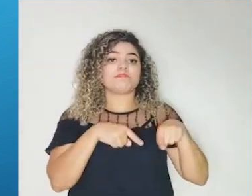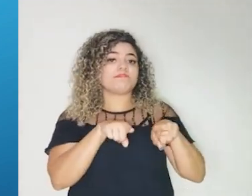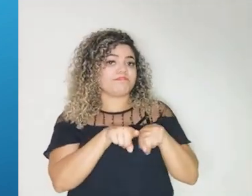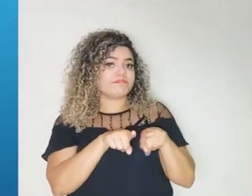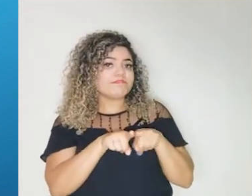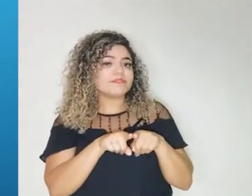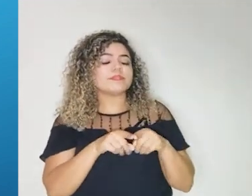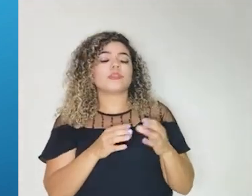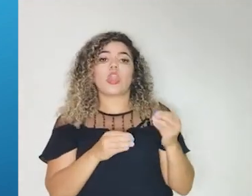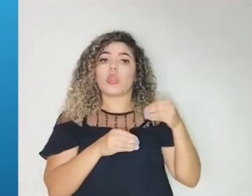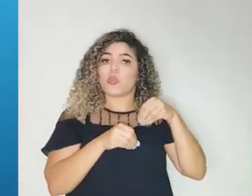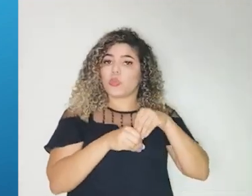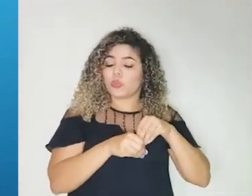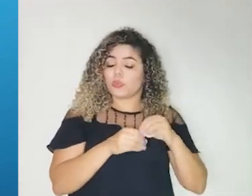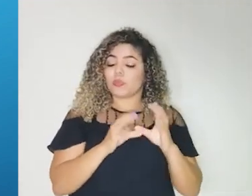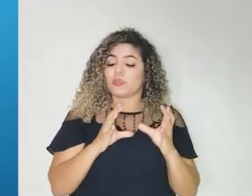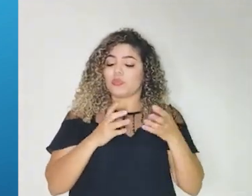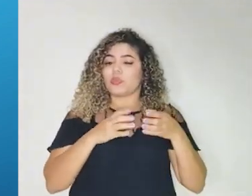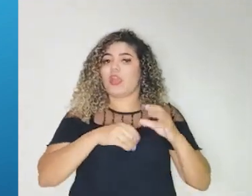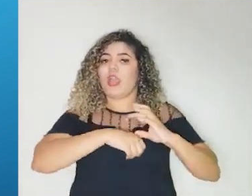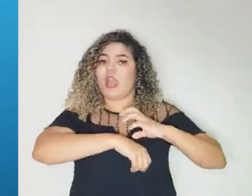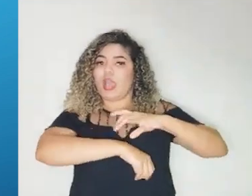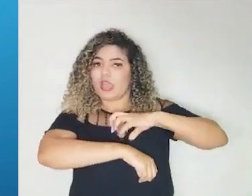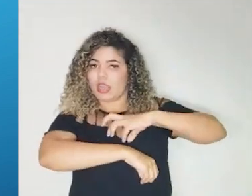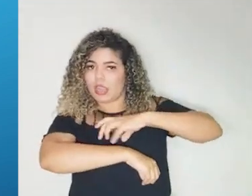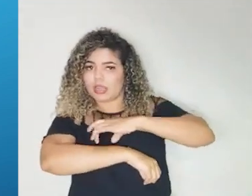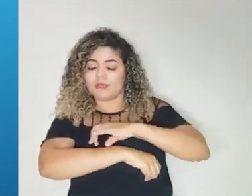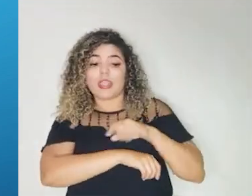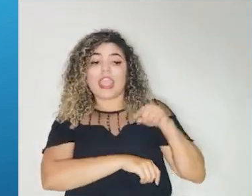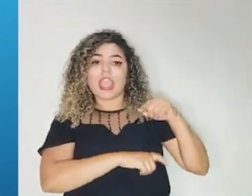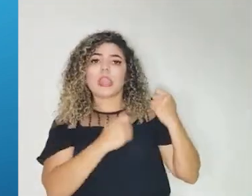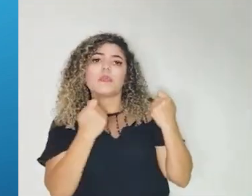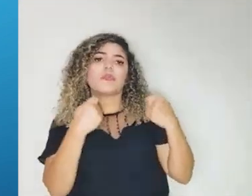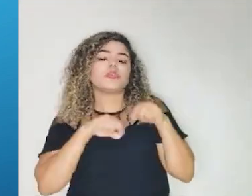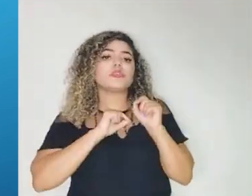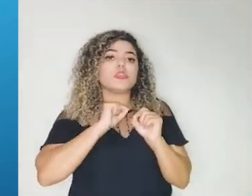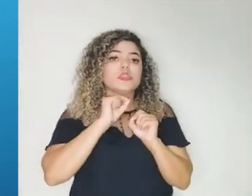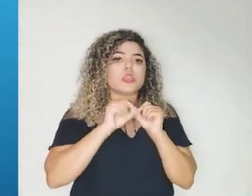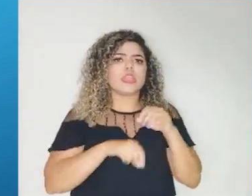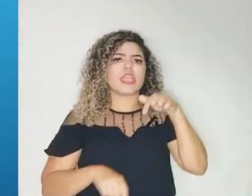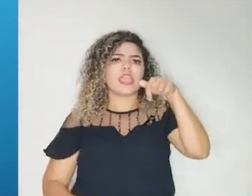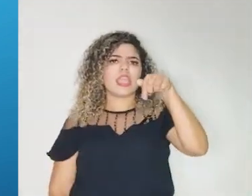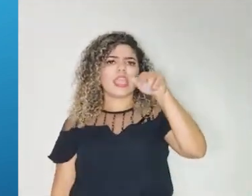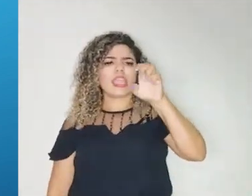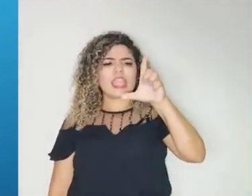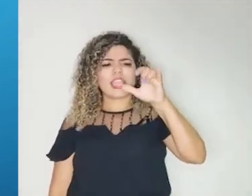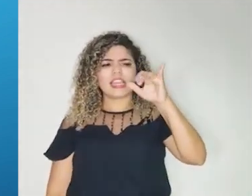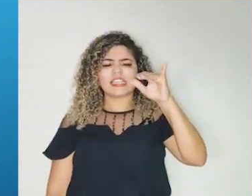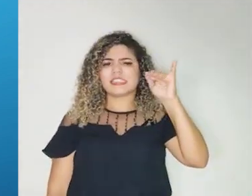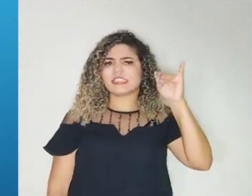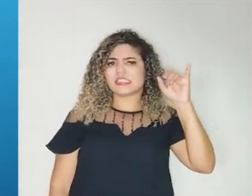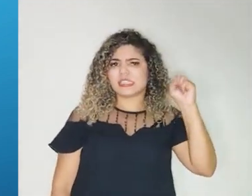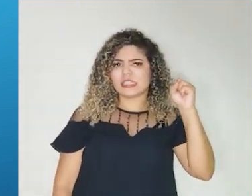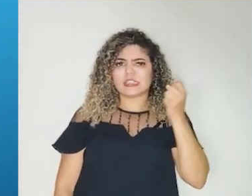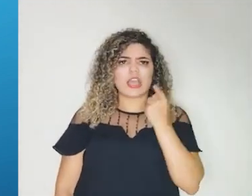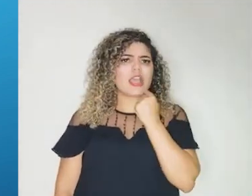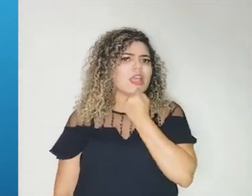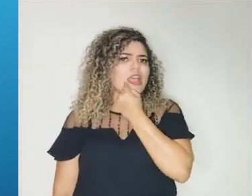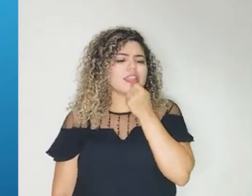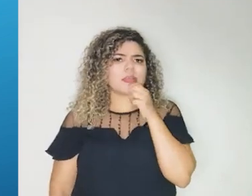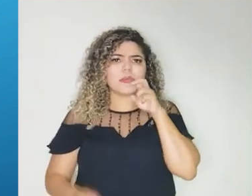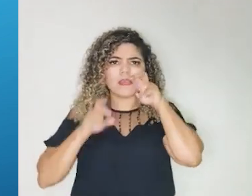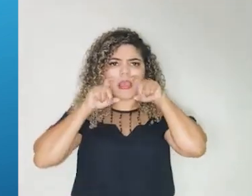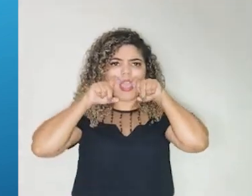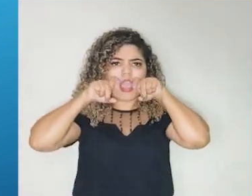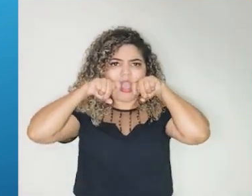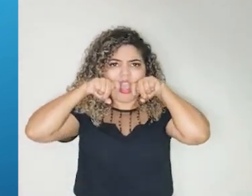como aracnídeos. Esses animais possuem o que chamamos de quelíceras na região da boca, como se fossem